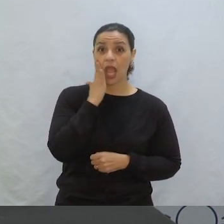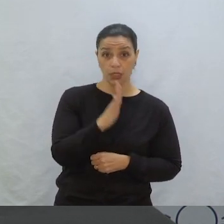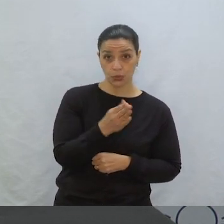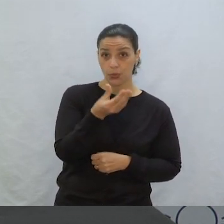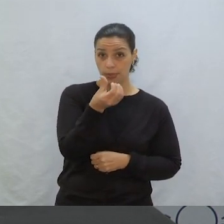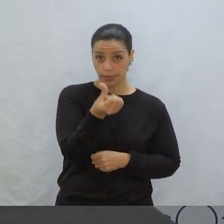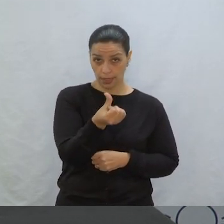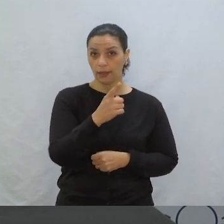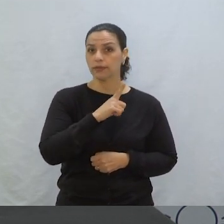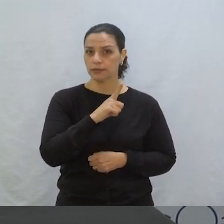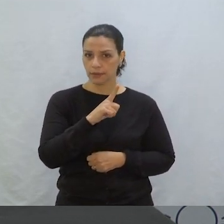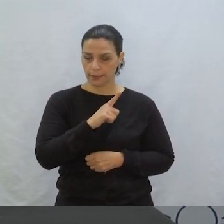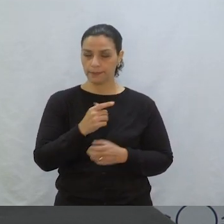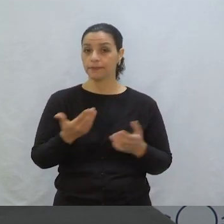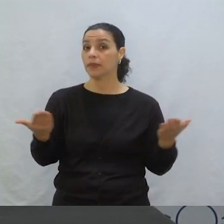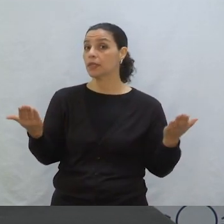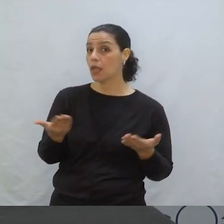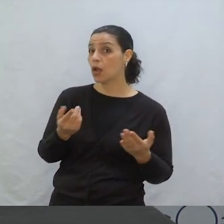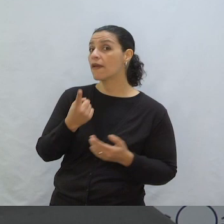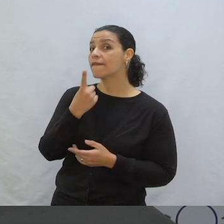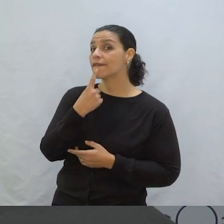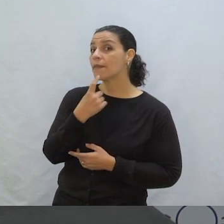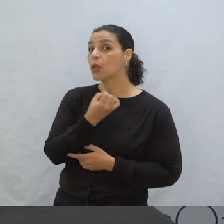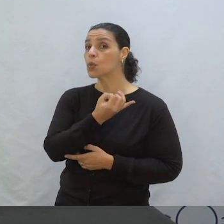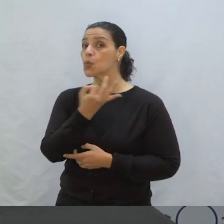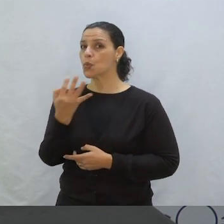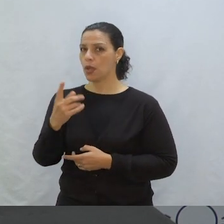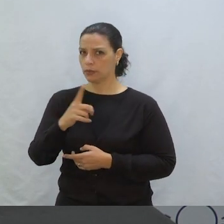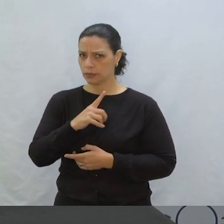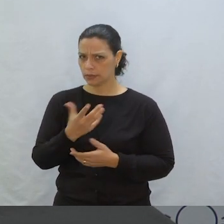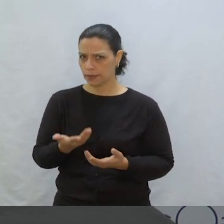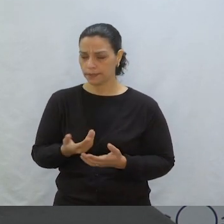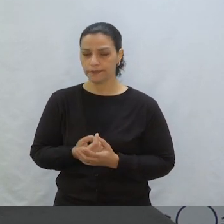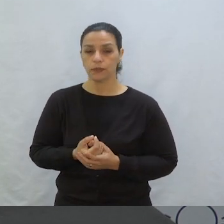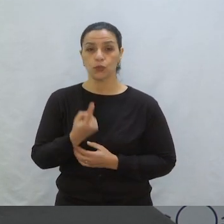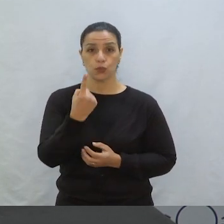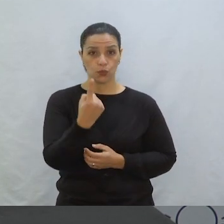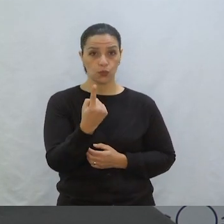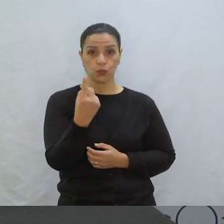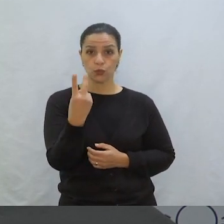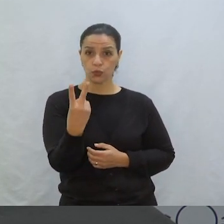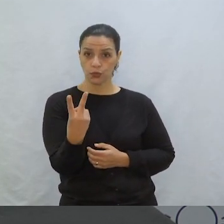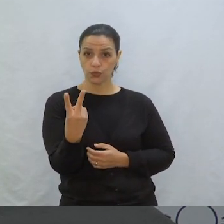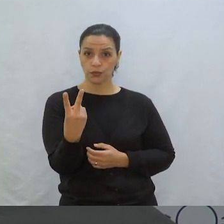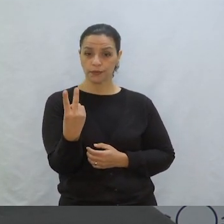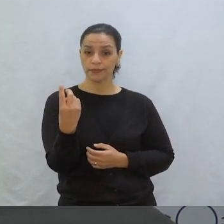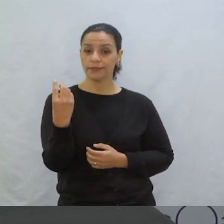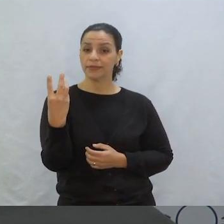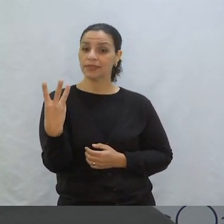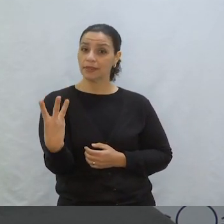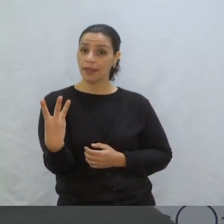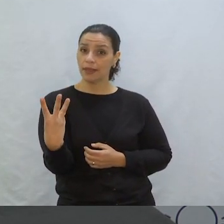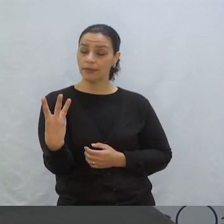1, 2, 3, 4, 5, 6. 6 meias no grupo azul. E agora vamos ver quantas no grupo vermelho?